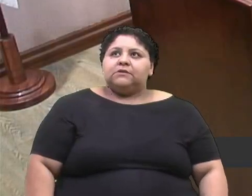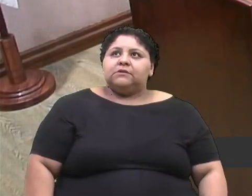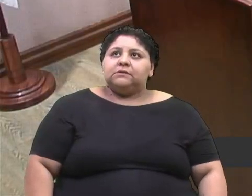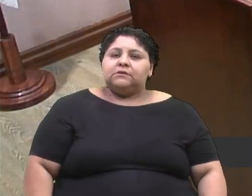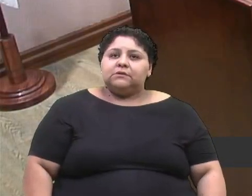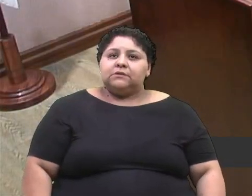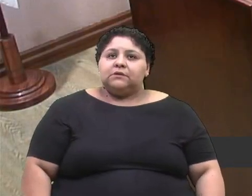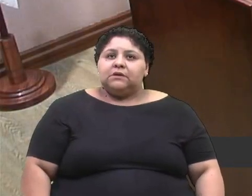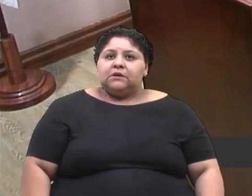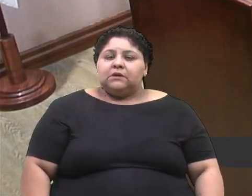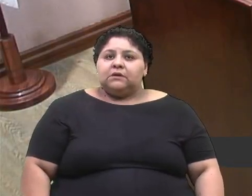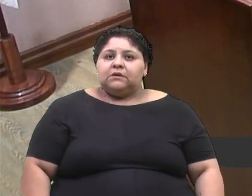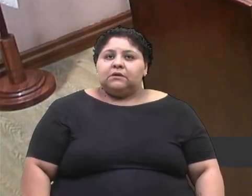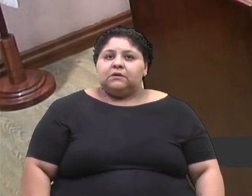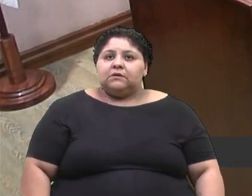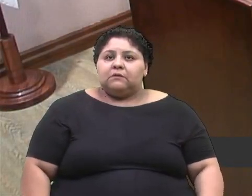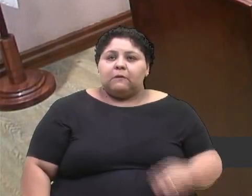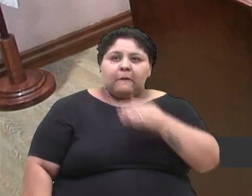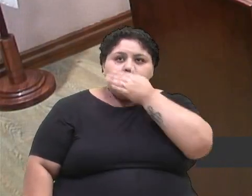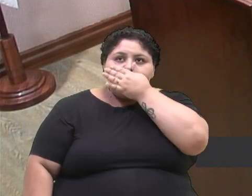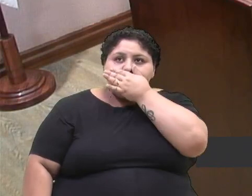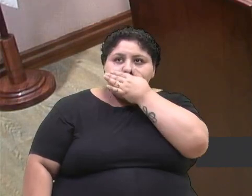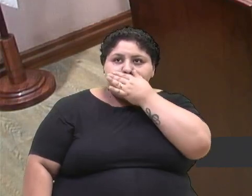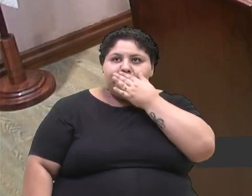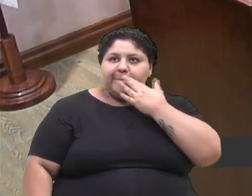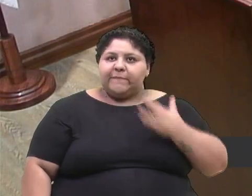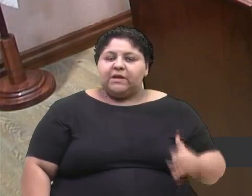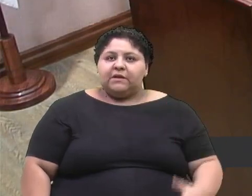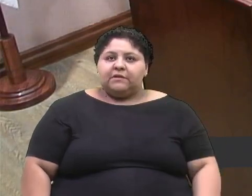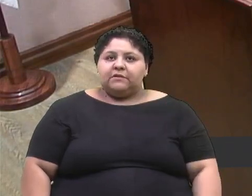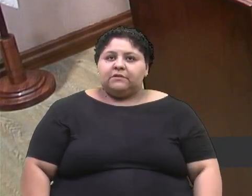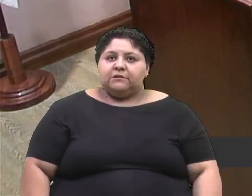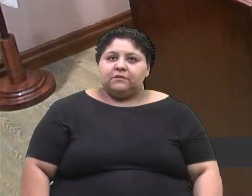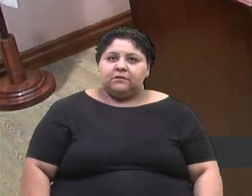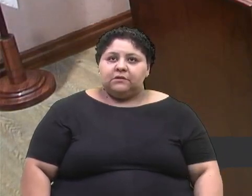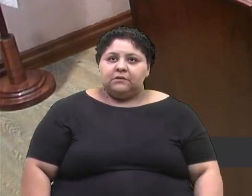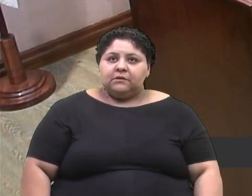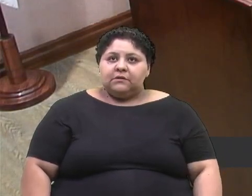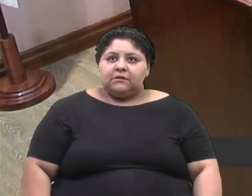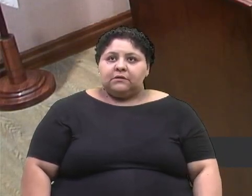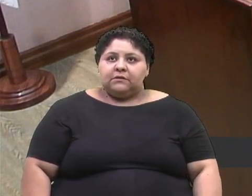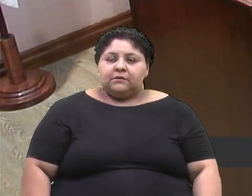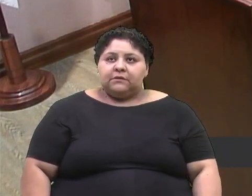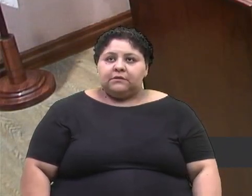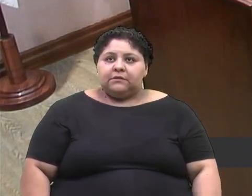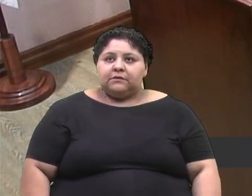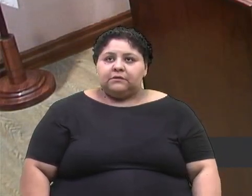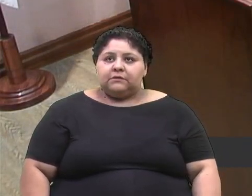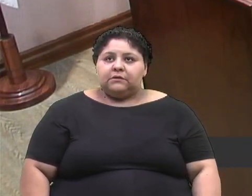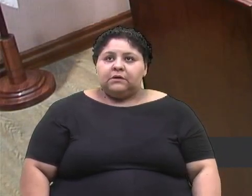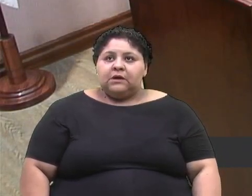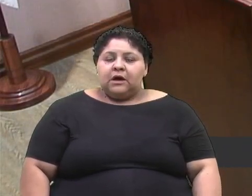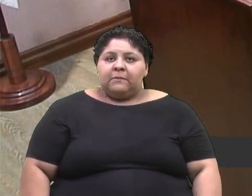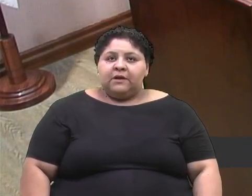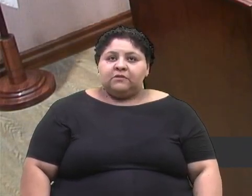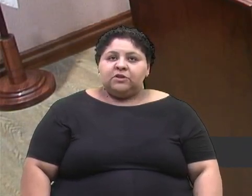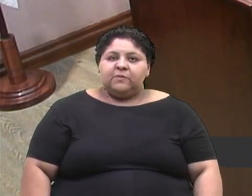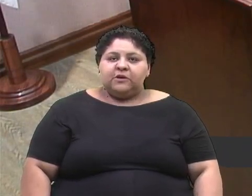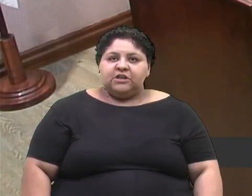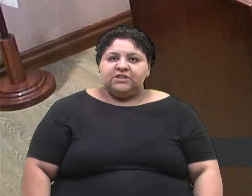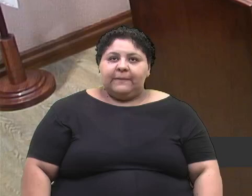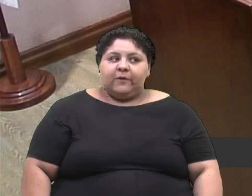Tem banco, tem farmácia, tem Ceasa, tem tudo lá. Tem tudo. Não, agora tem até relógio. Tem tudo. Não, obrigado.